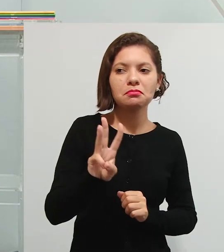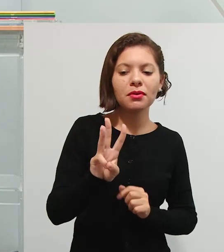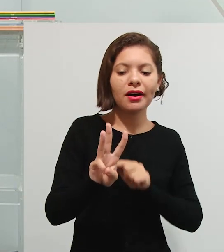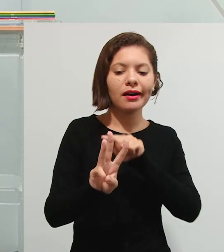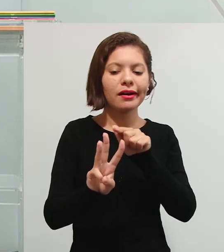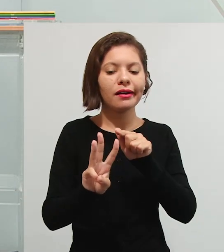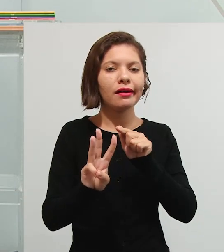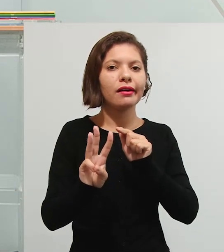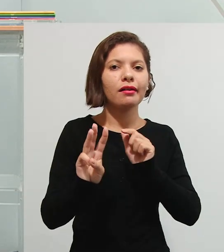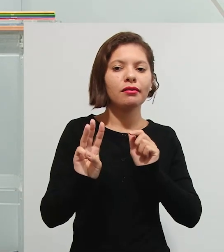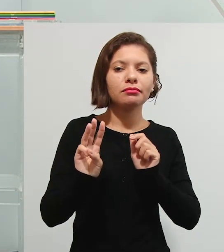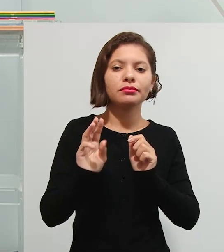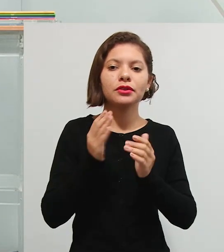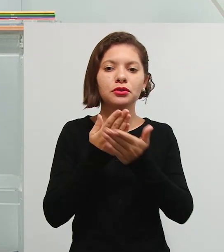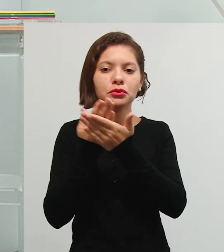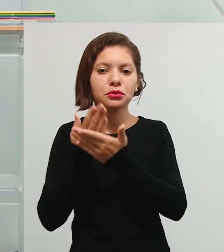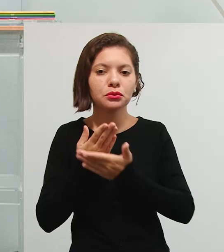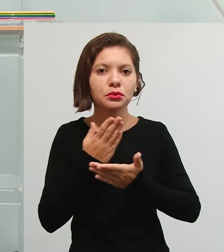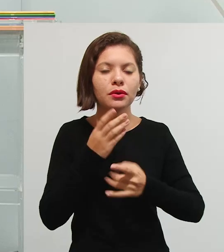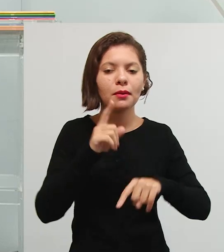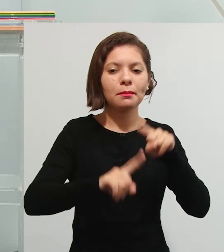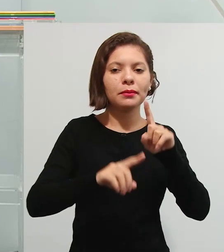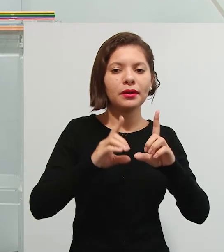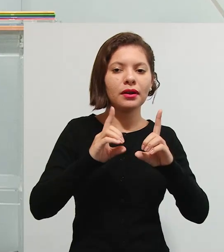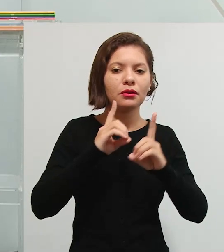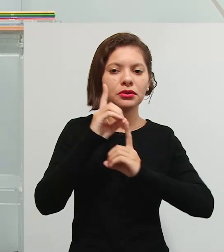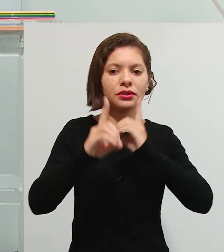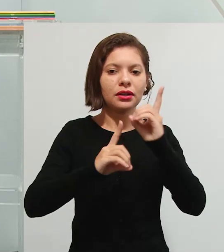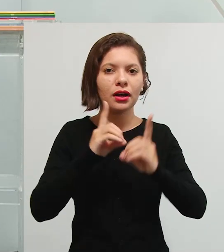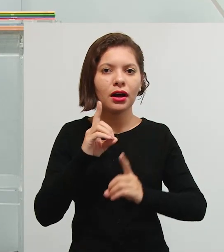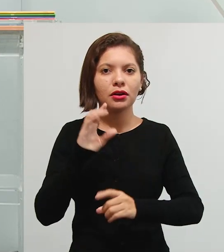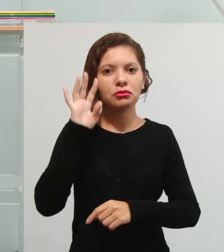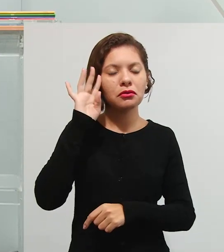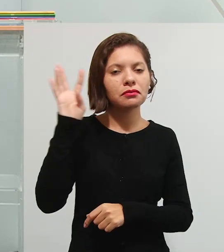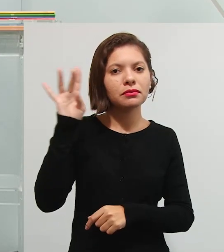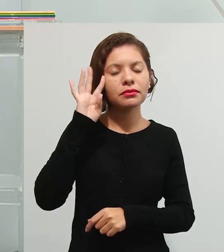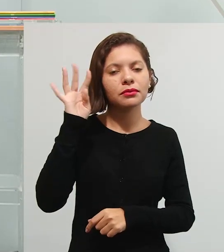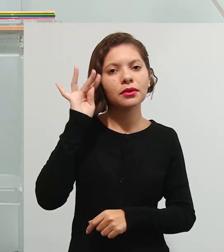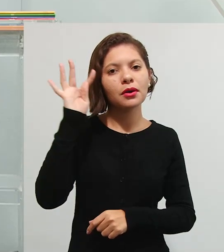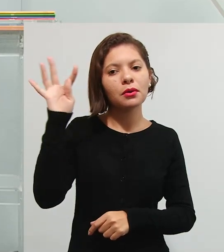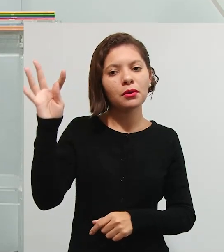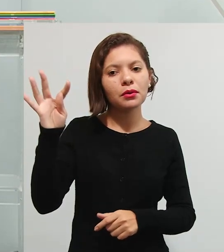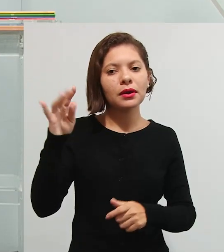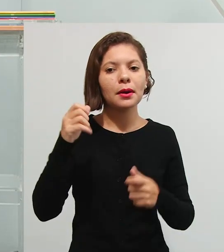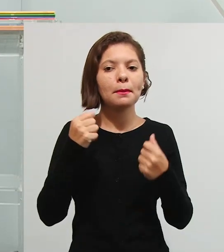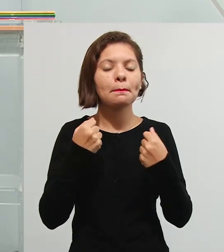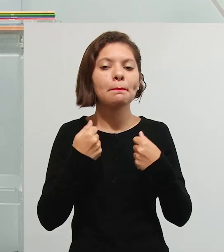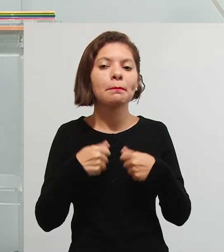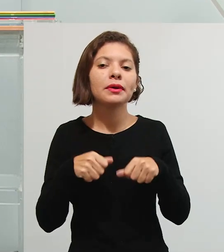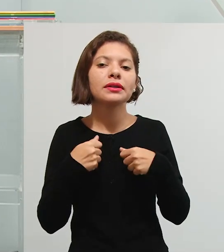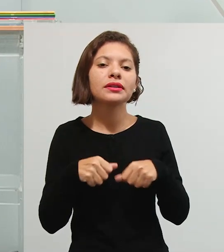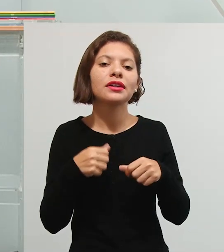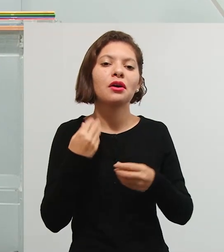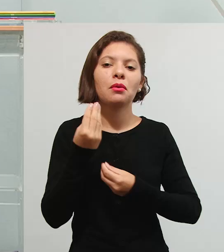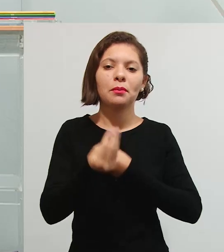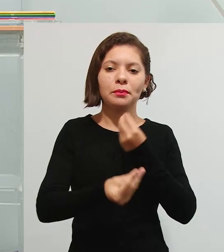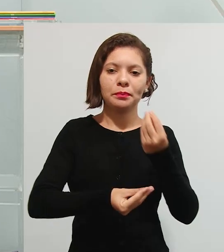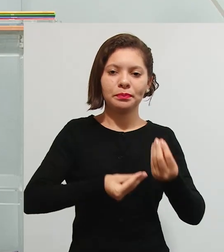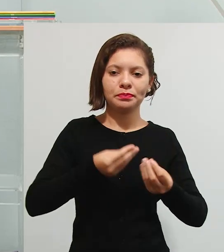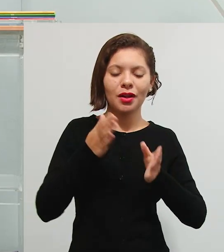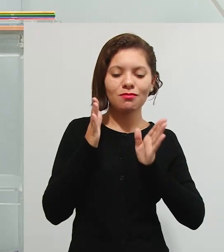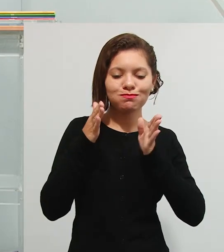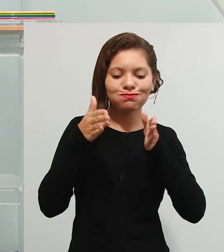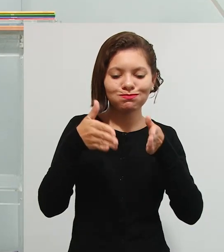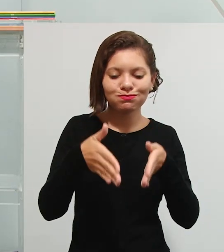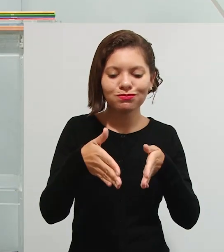serviço, prospectar um material didático ou realizar uma reflexão teórica, ela tende a ser a mais robusta, mais densa,